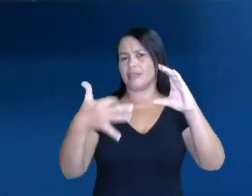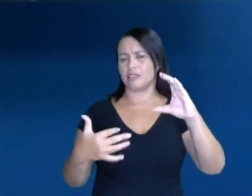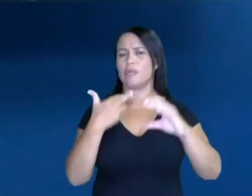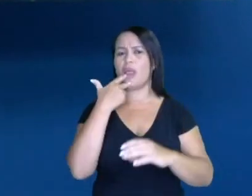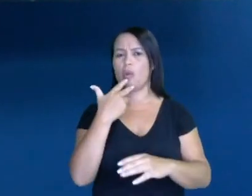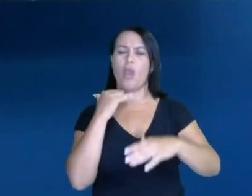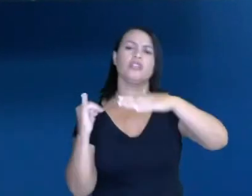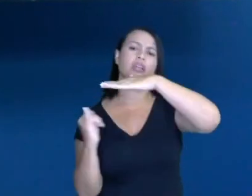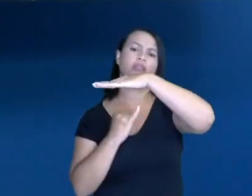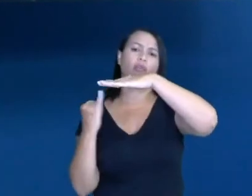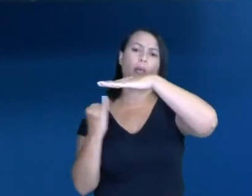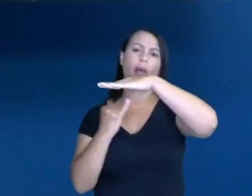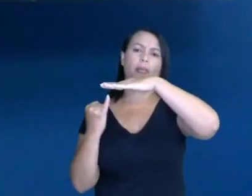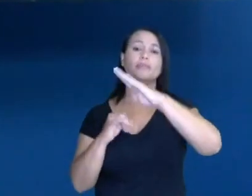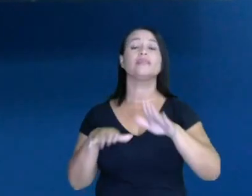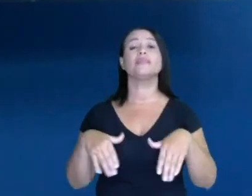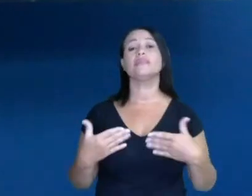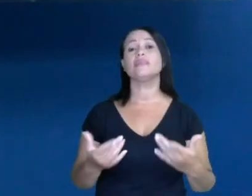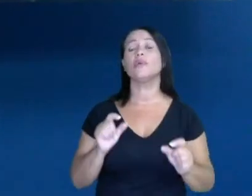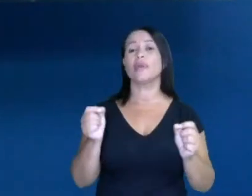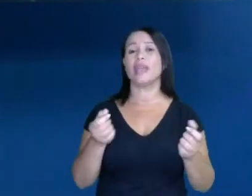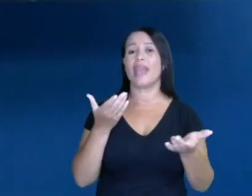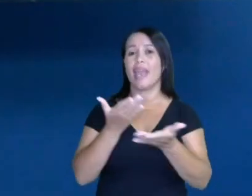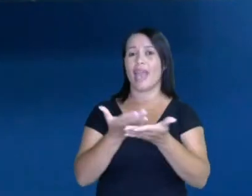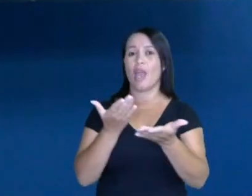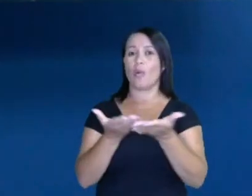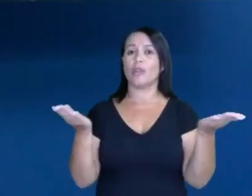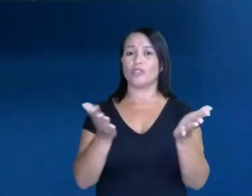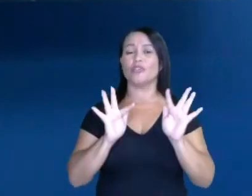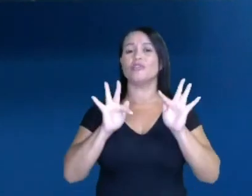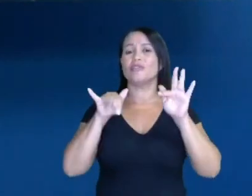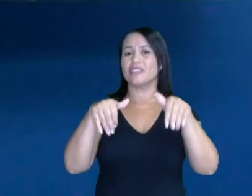linguagem informal. Então, a aula de hoje